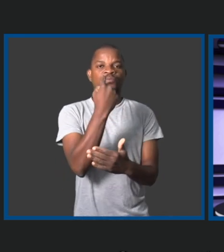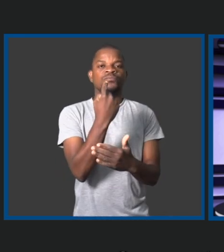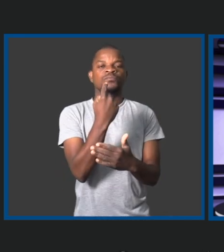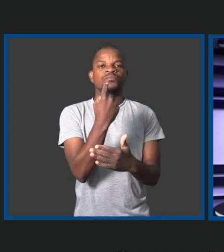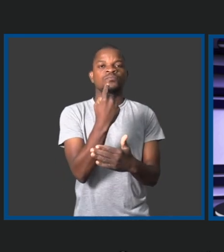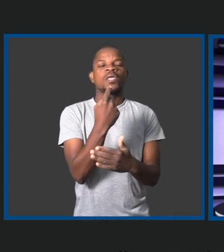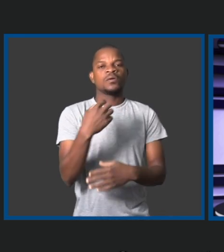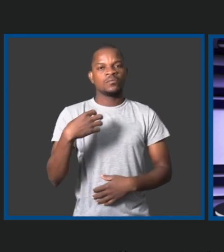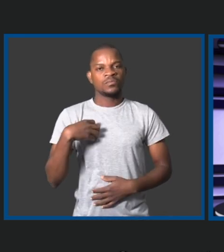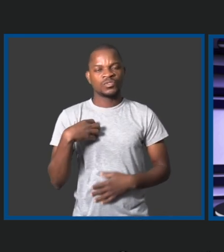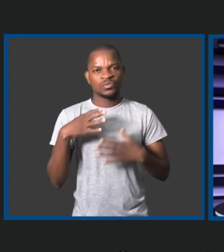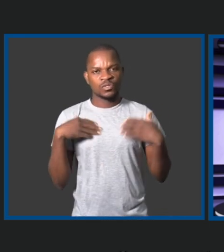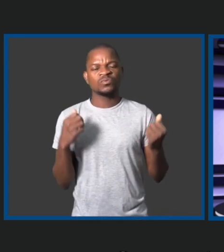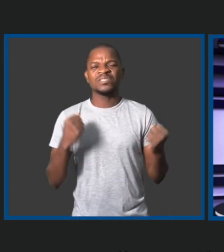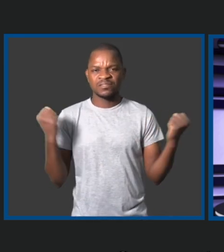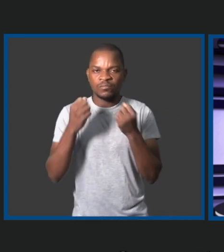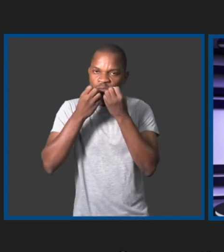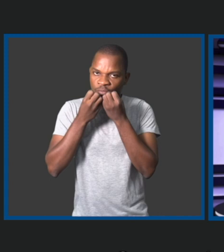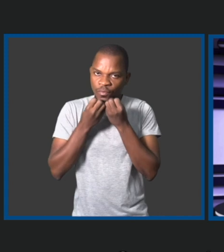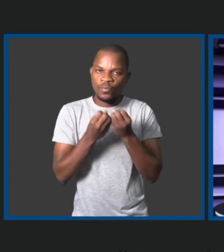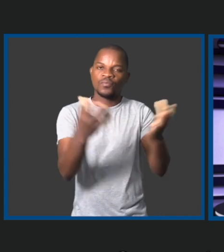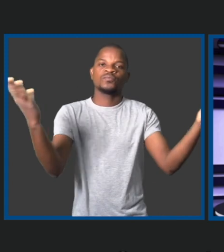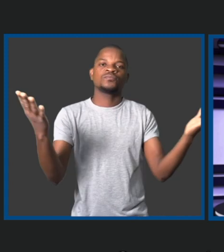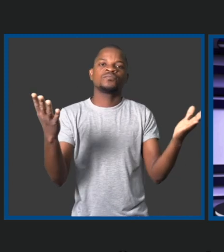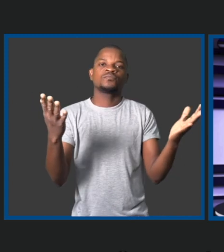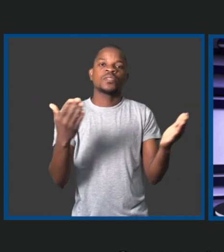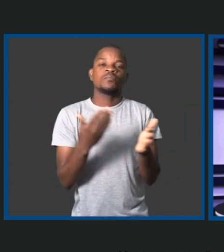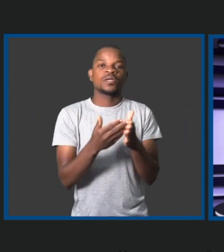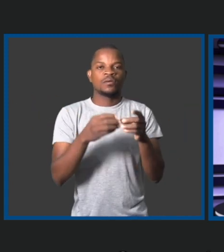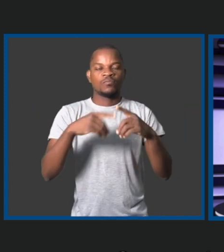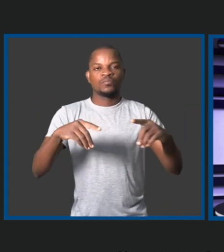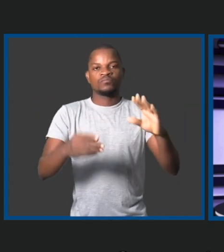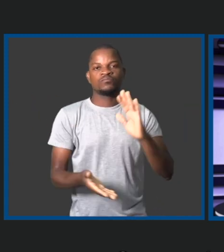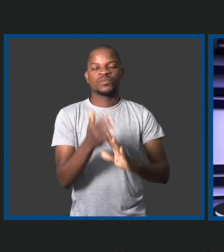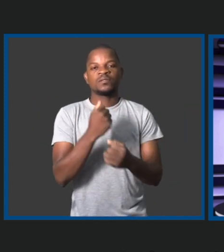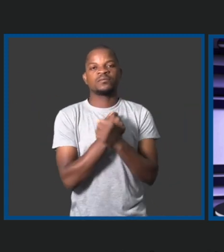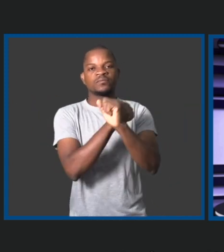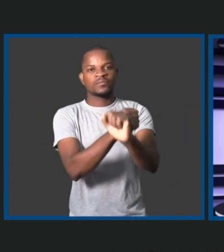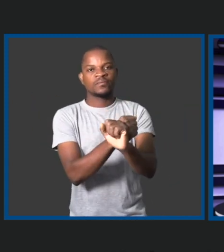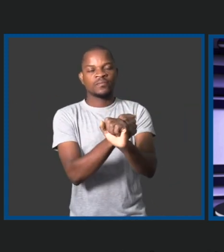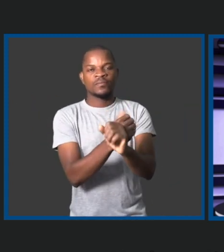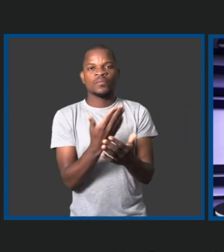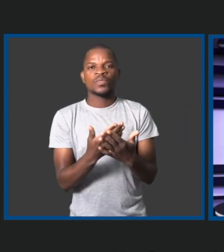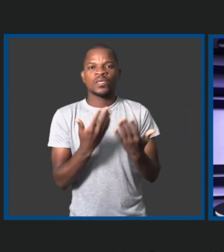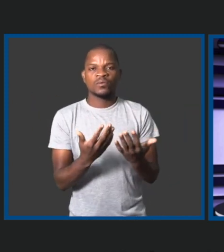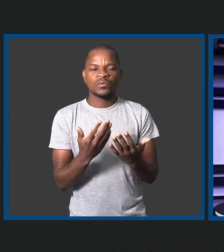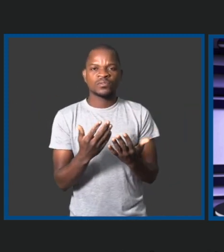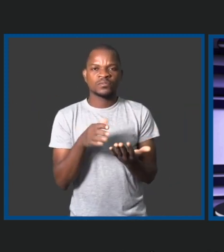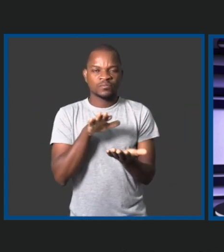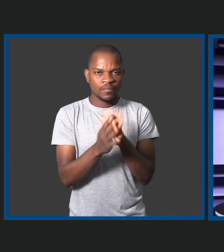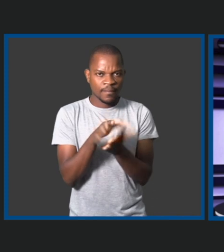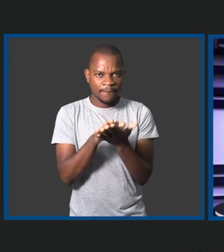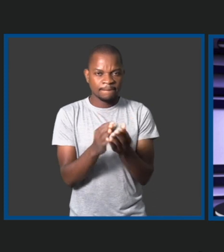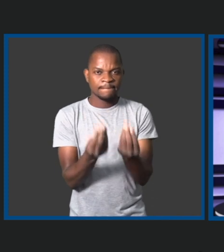em caso de aparecimento de casos, é de interesse do Ministério da Saúde comunicar à população para incremento das medidas de